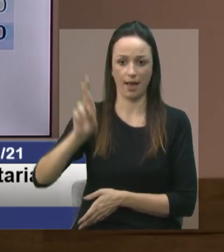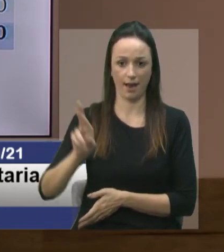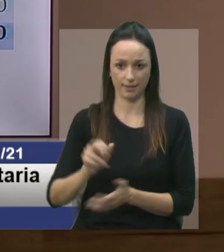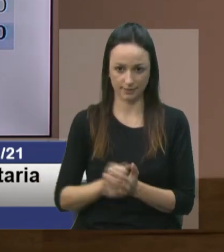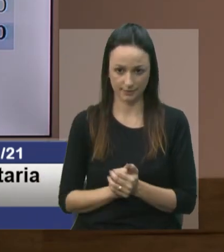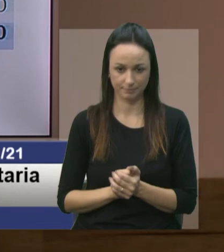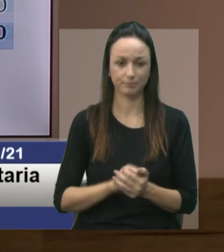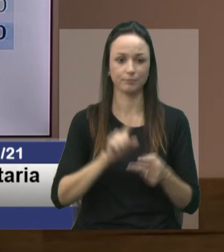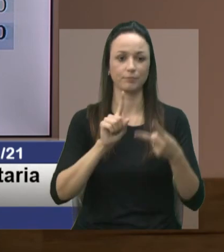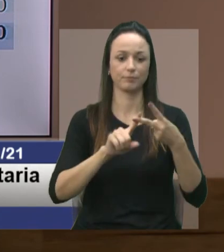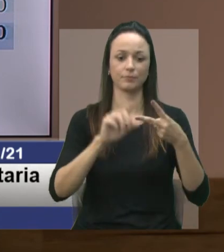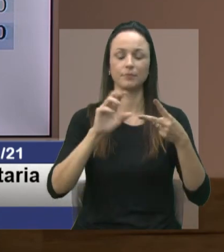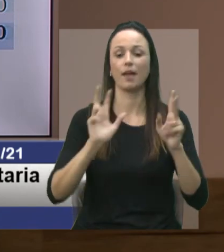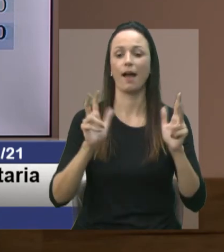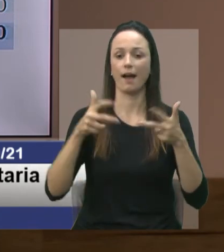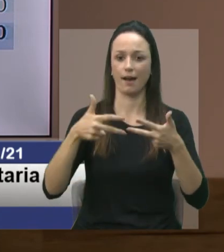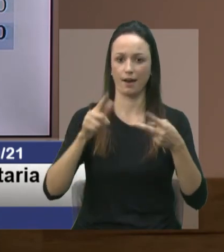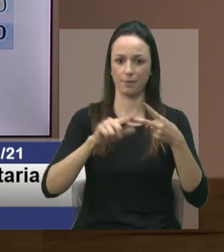R$ 450.890.500. Câmara,